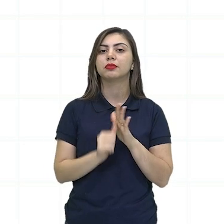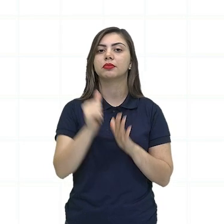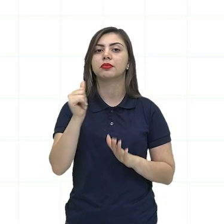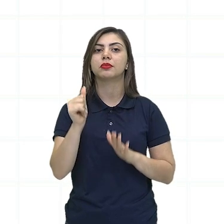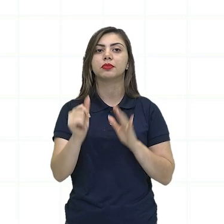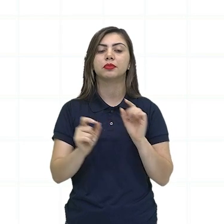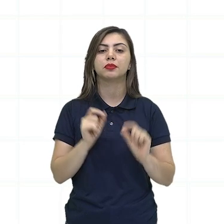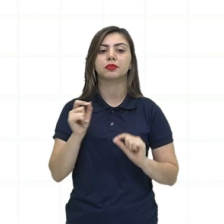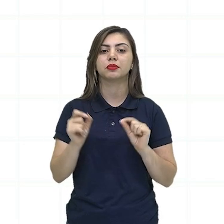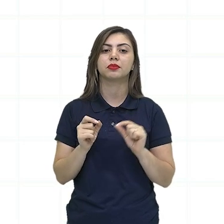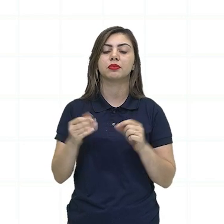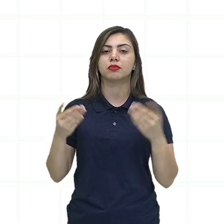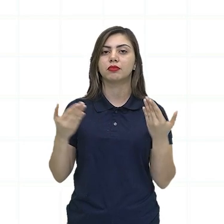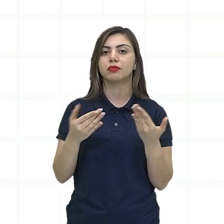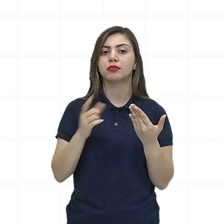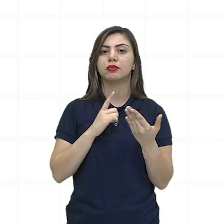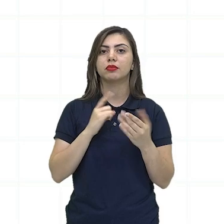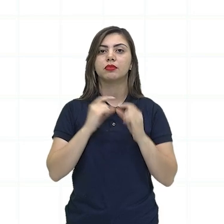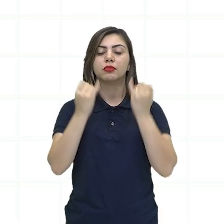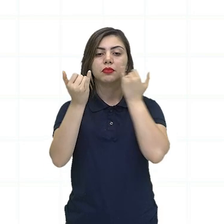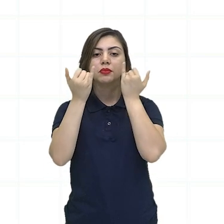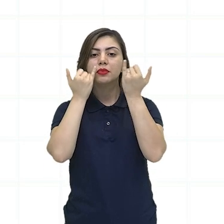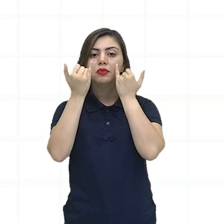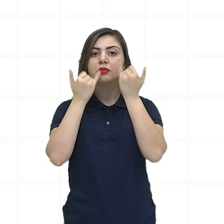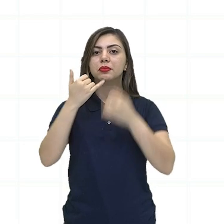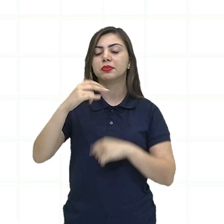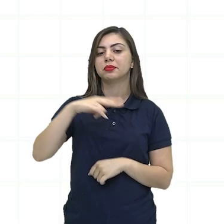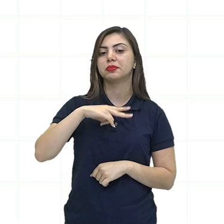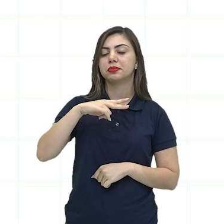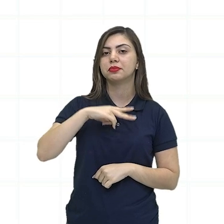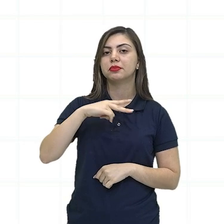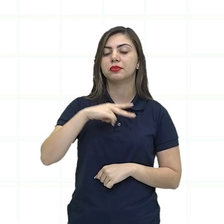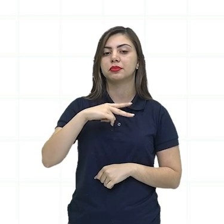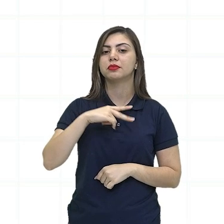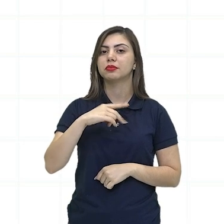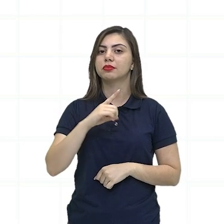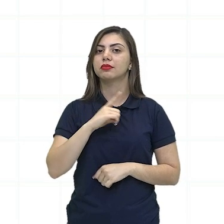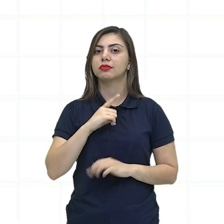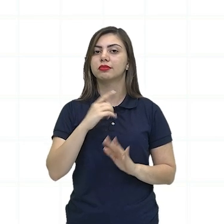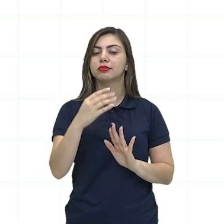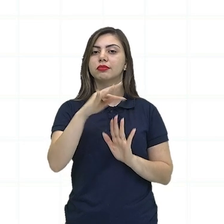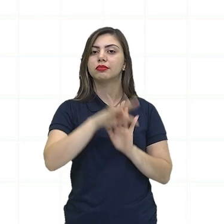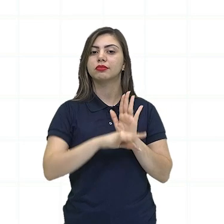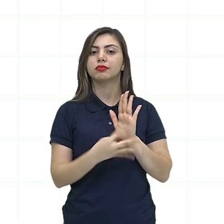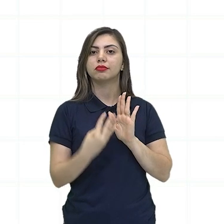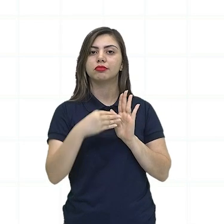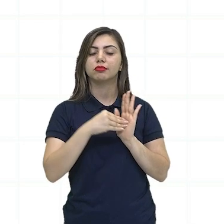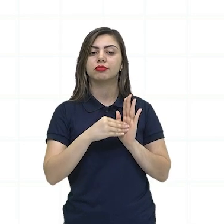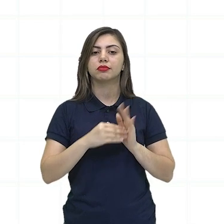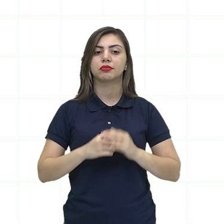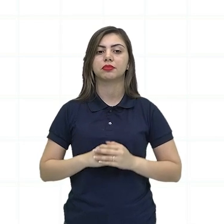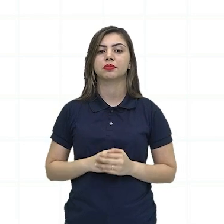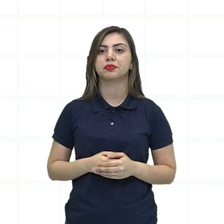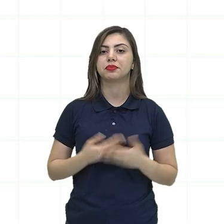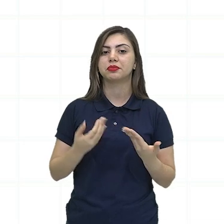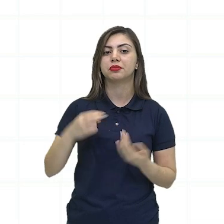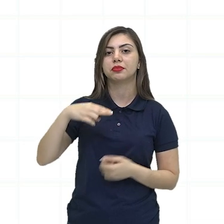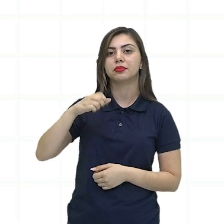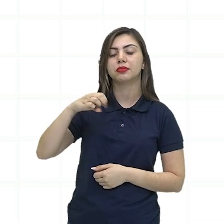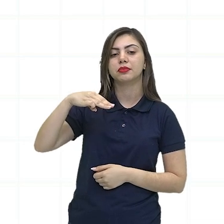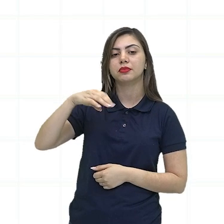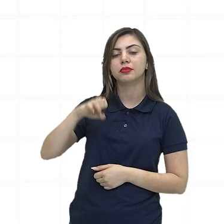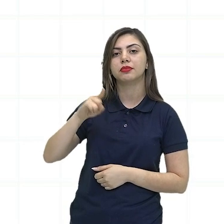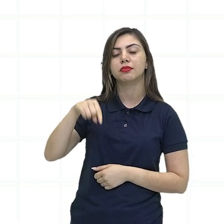eu vou sublinhar aqui todas as informações pessoais, né, que estão aqui. Olha só, nós temos name,